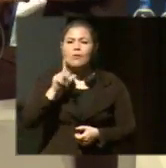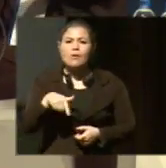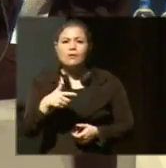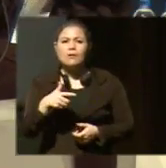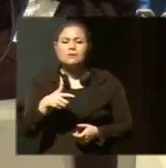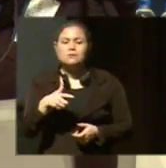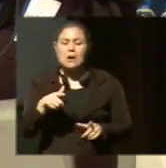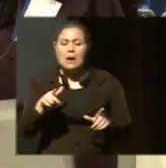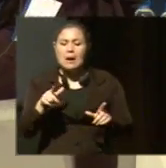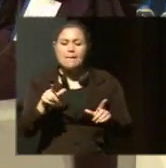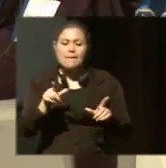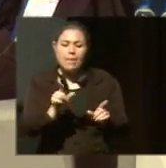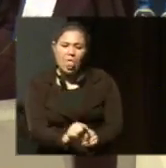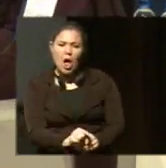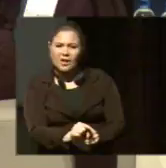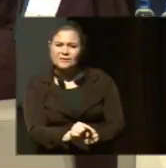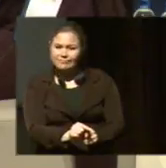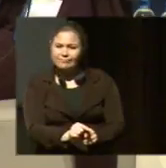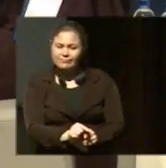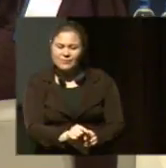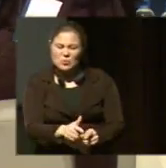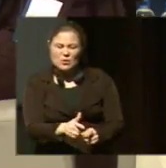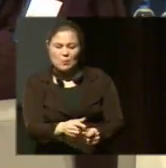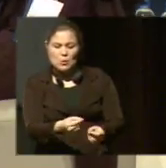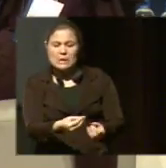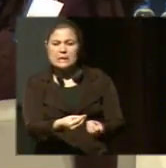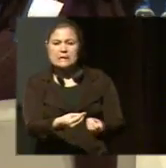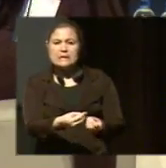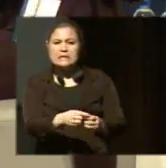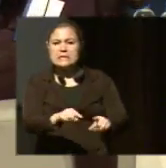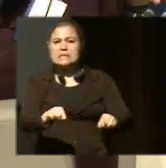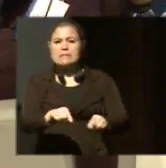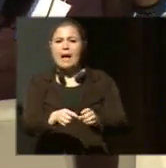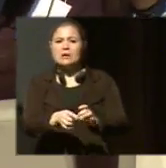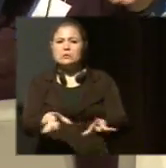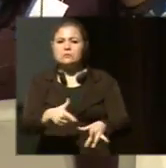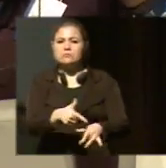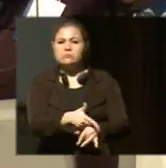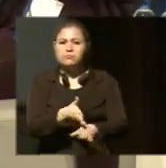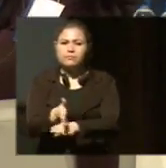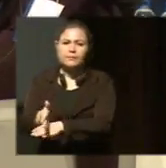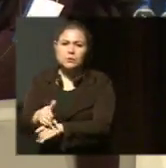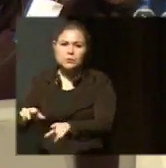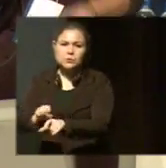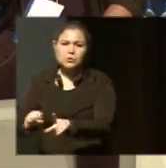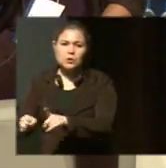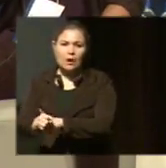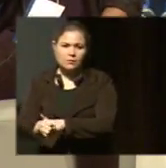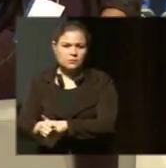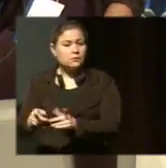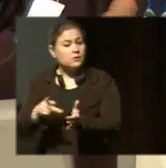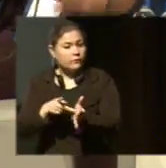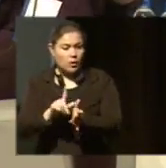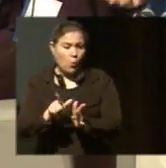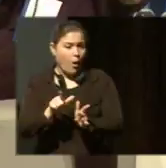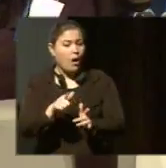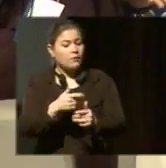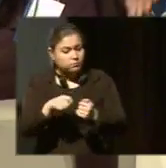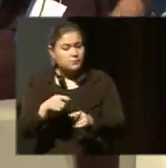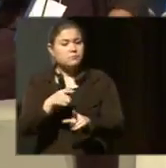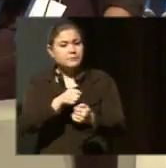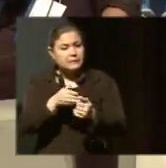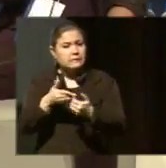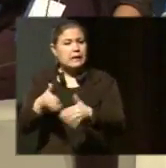menor parte, aquela que não tem muito espaço na sociedade, o que não é verdade. Tem muito espaço na sociedade, está ganhando cada vez